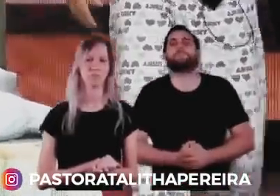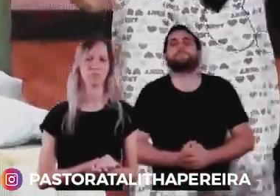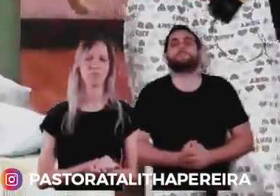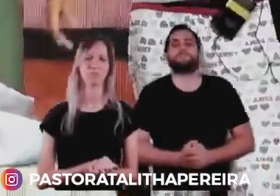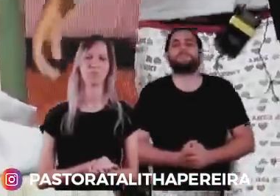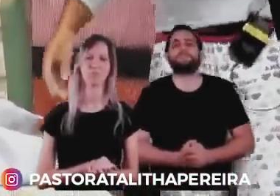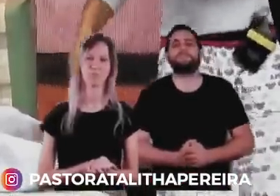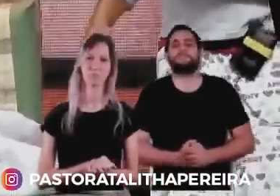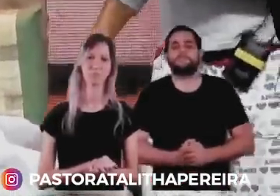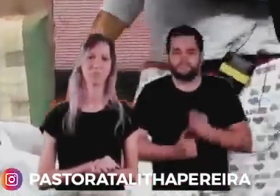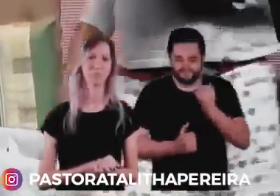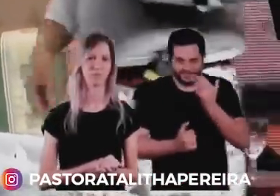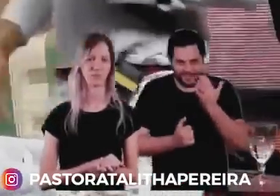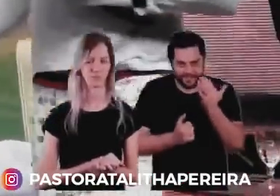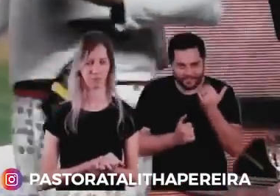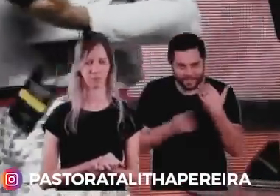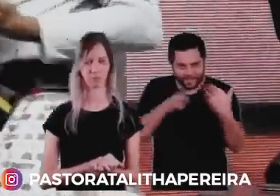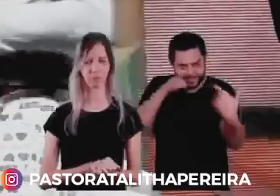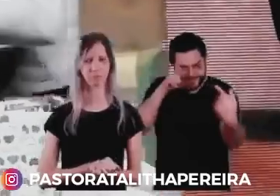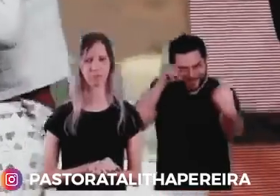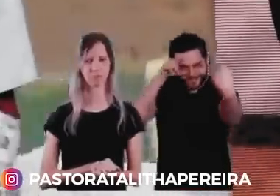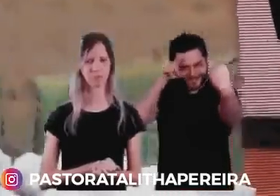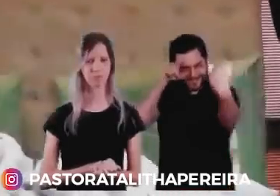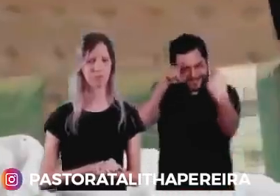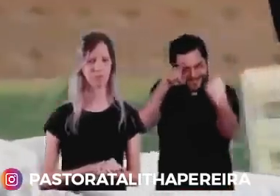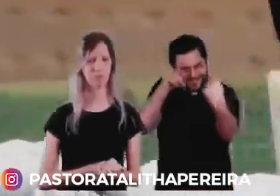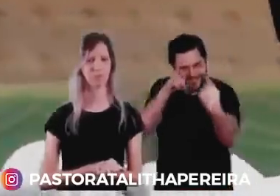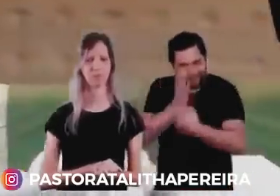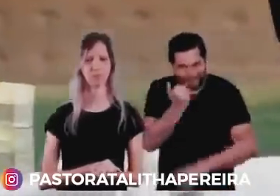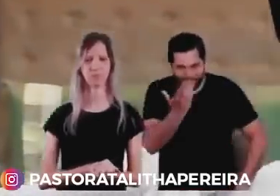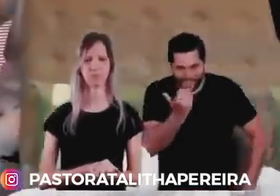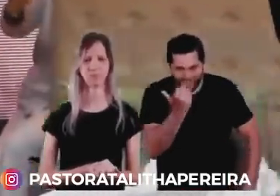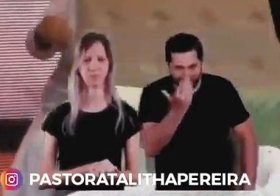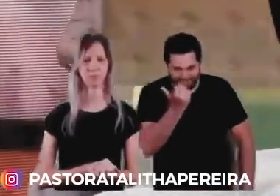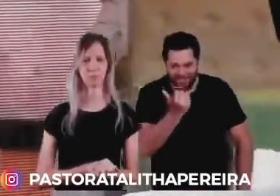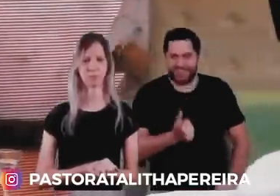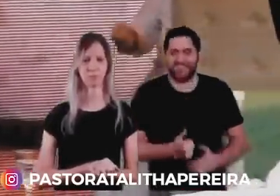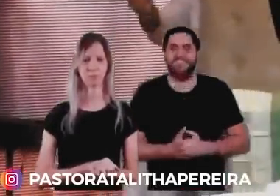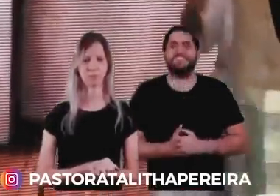Não sei se... Eu vou chegar mais pertinho da câmera aqui. Vou chegar mais pertinho dessa câmera aqui.